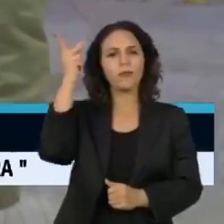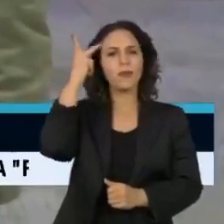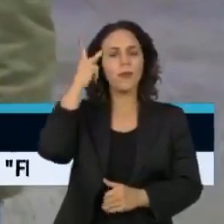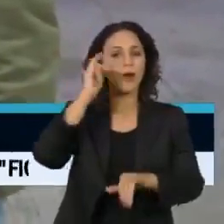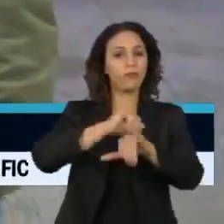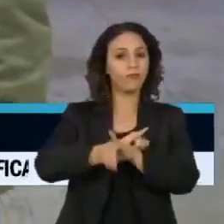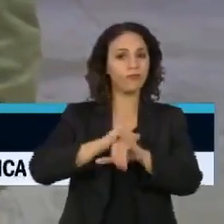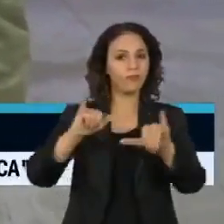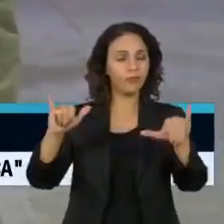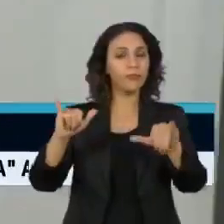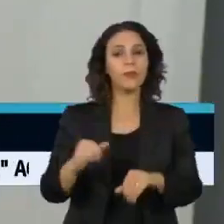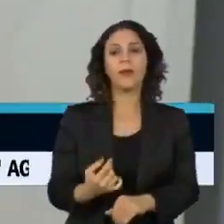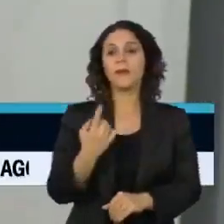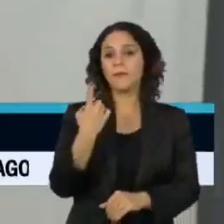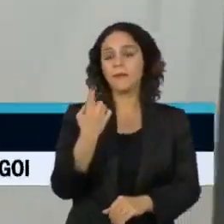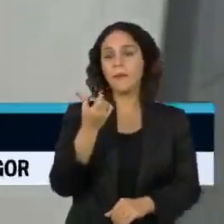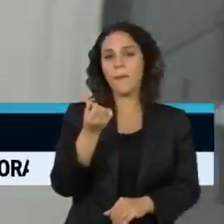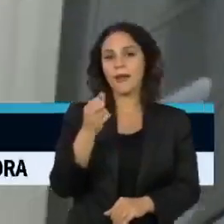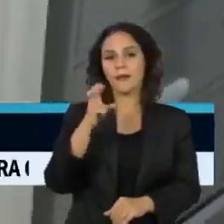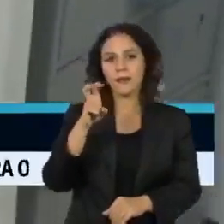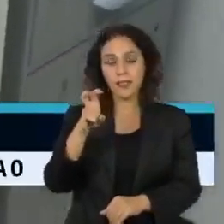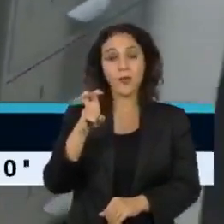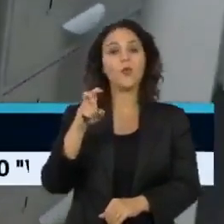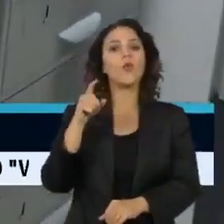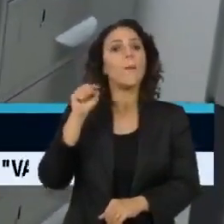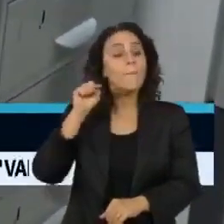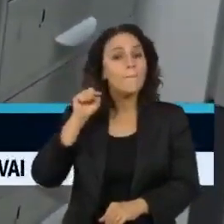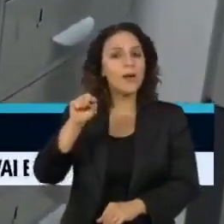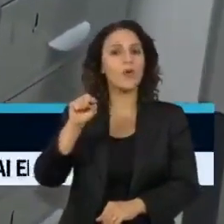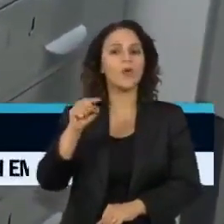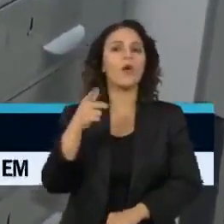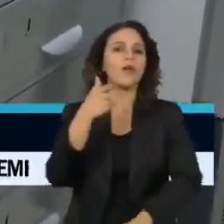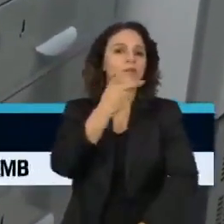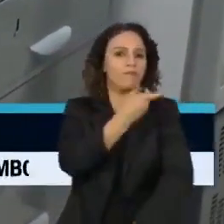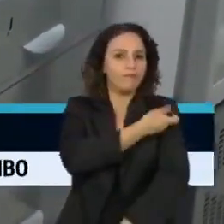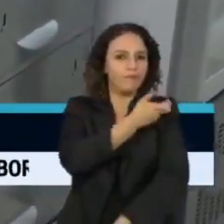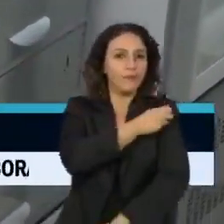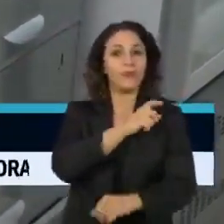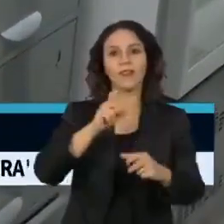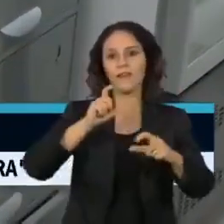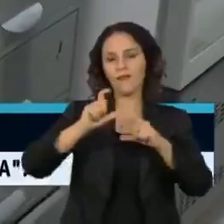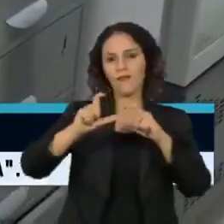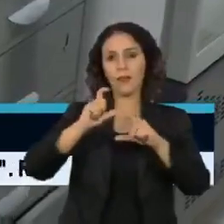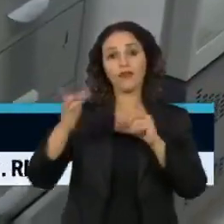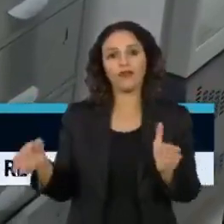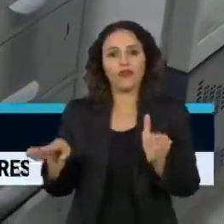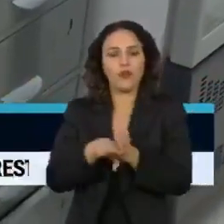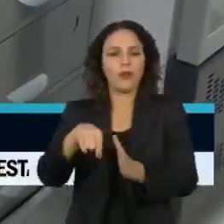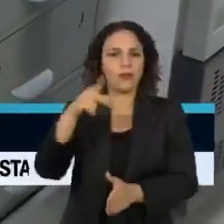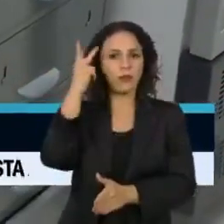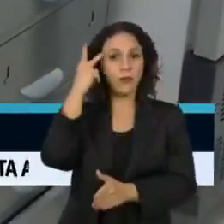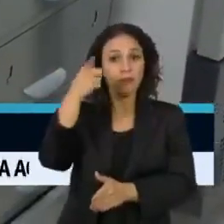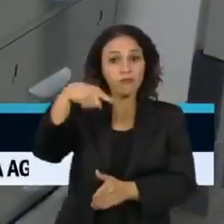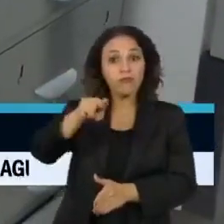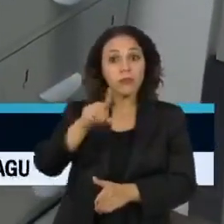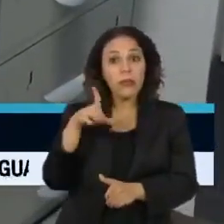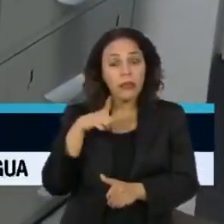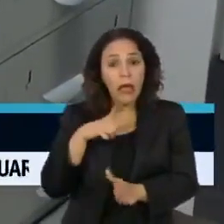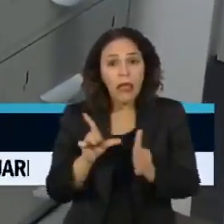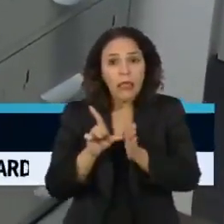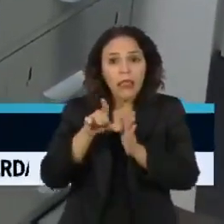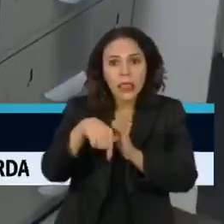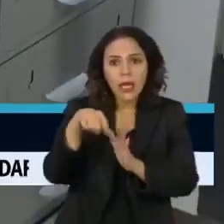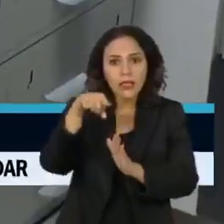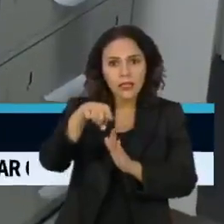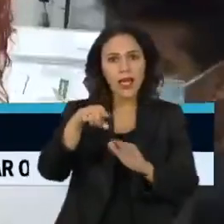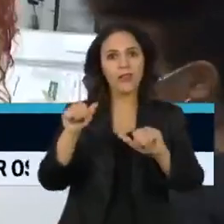Paulo 165 mil doses da vacina da fazer chegaram hoje a capital por isso quem estiver com a segunda dose